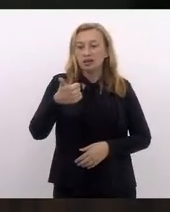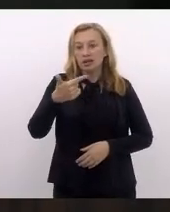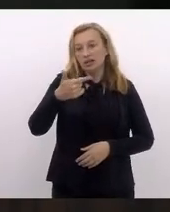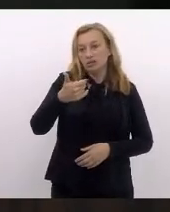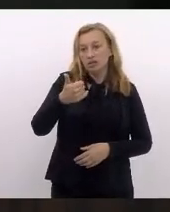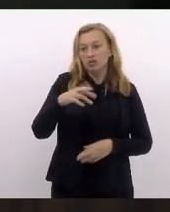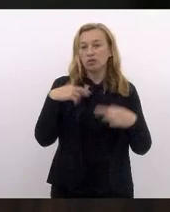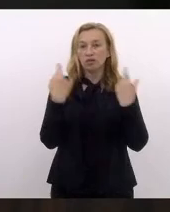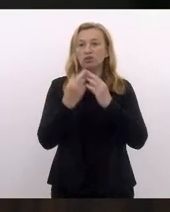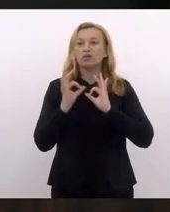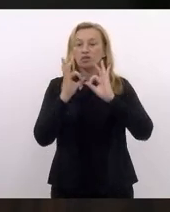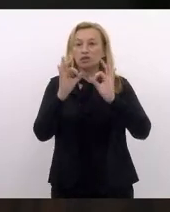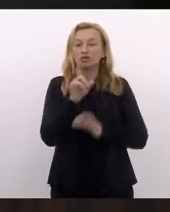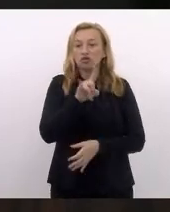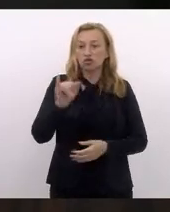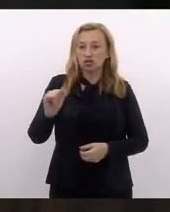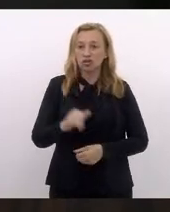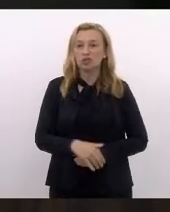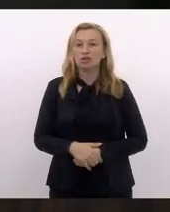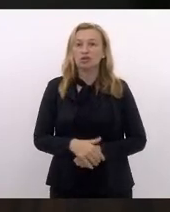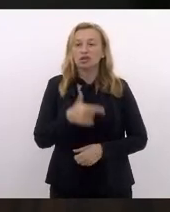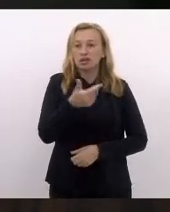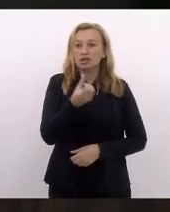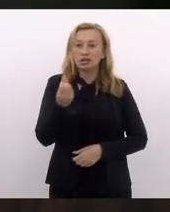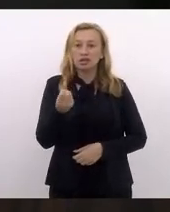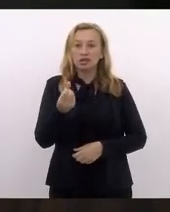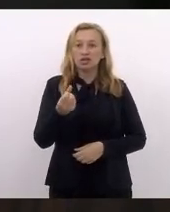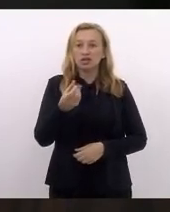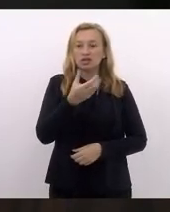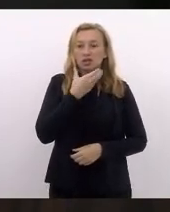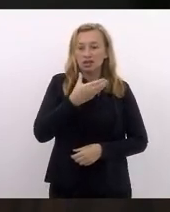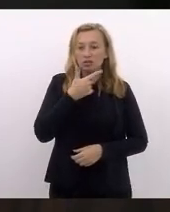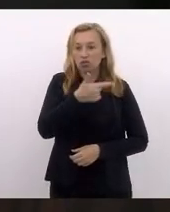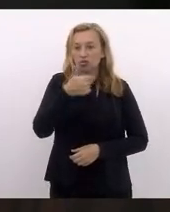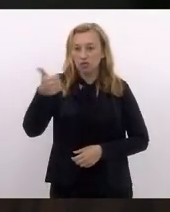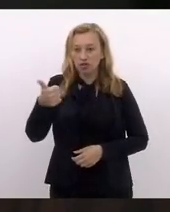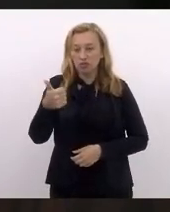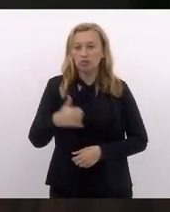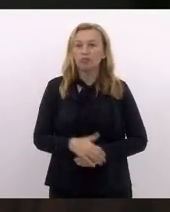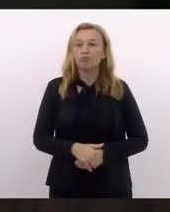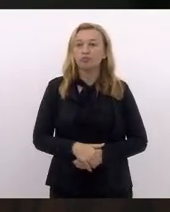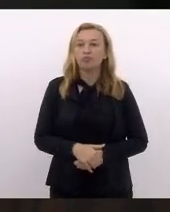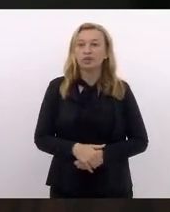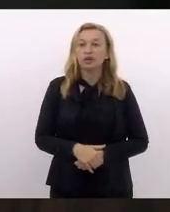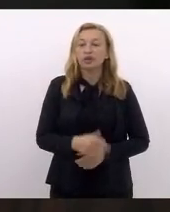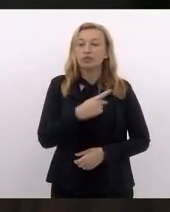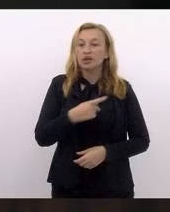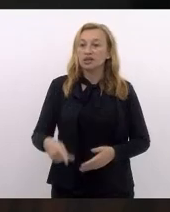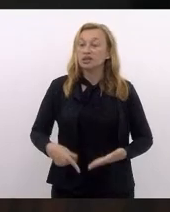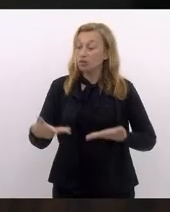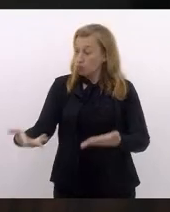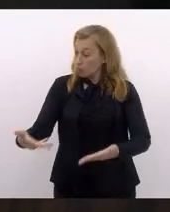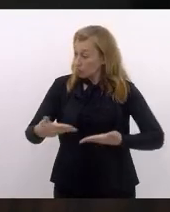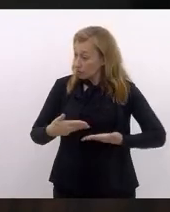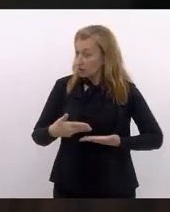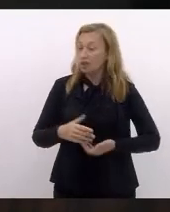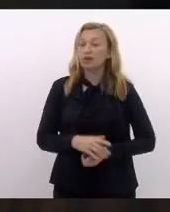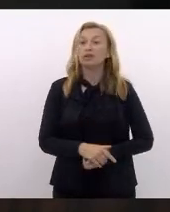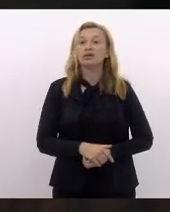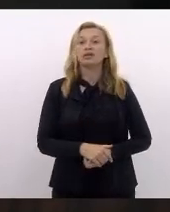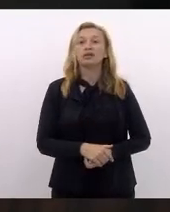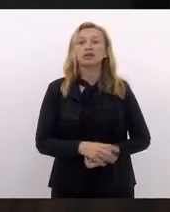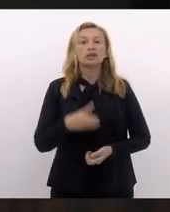ser uma segunda sessão ordinária do dia 16 dezembro de 2021 presidência convida